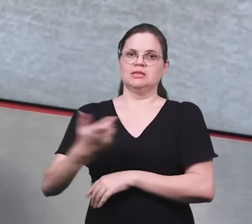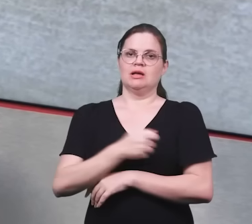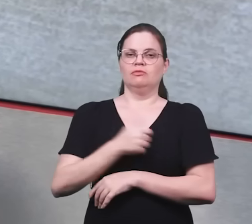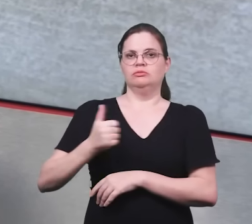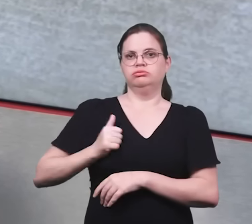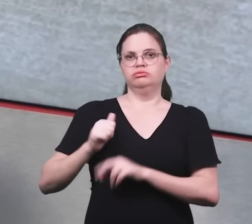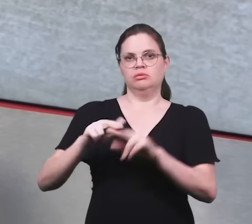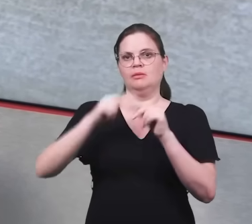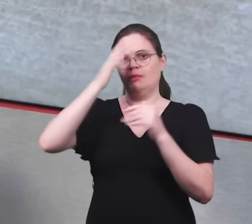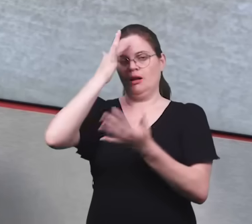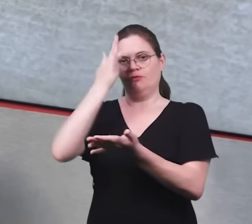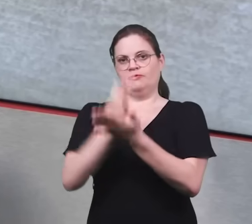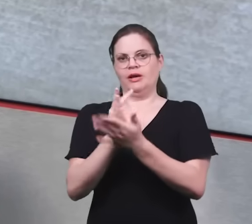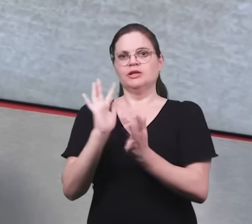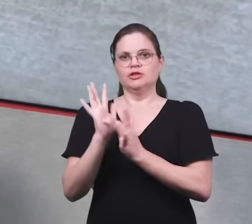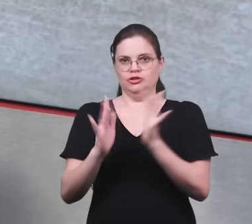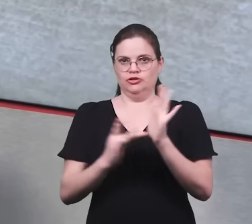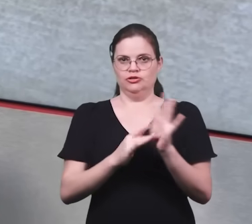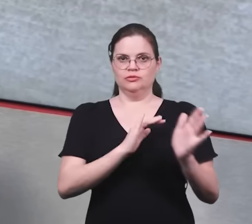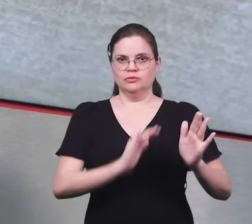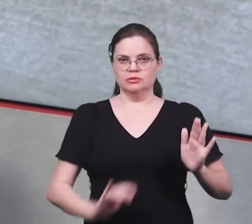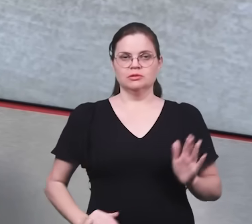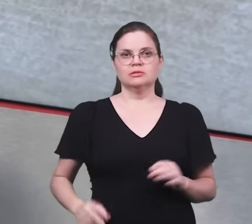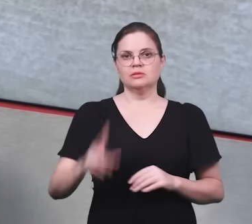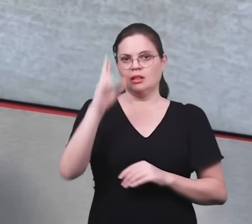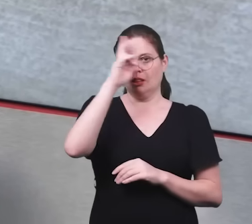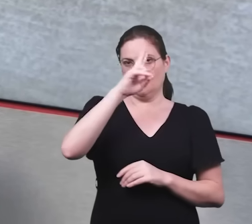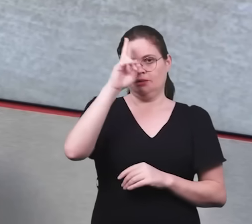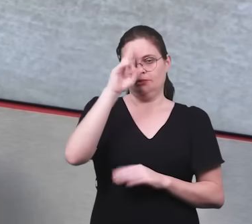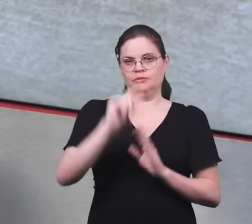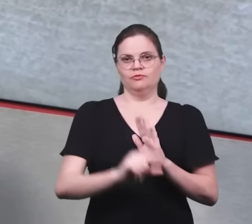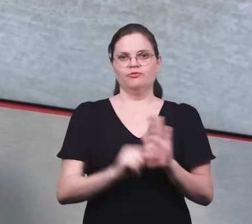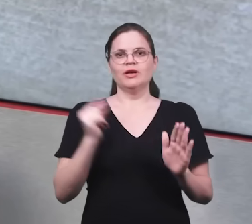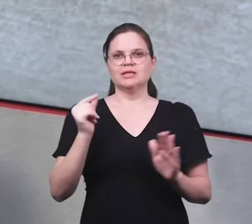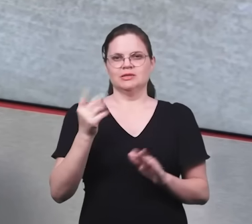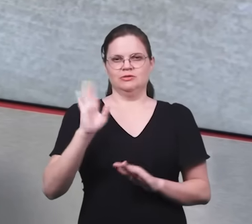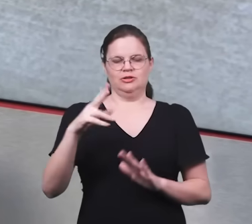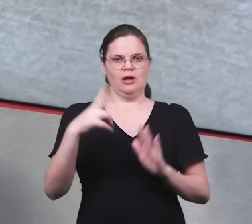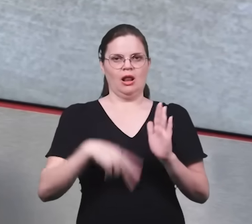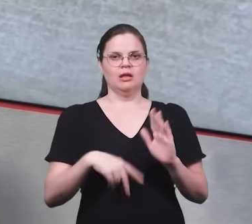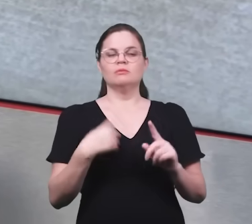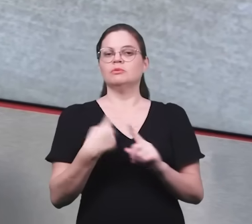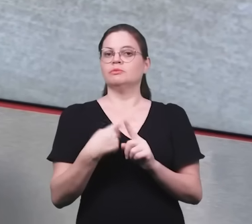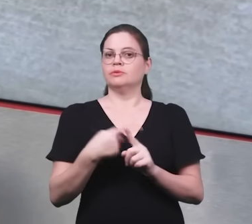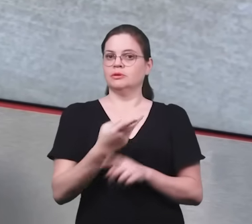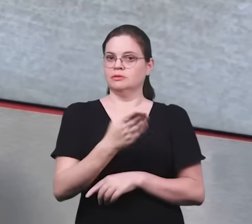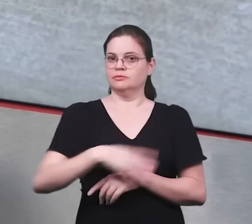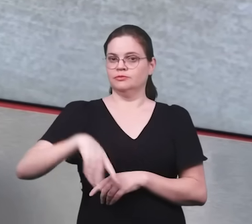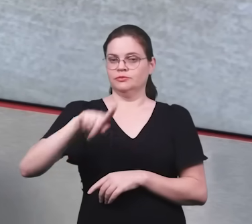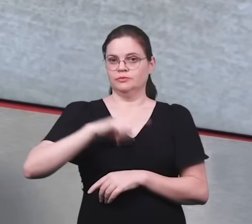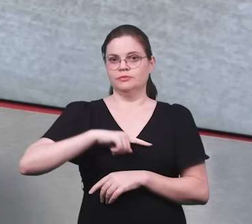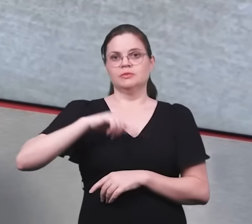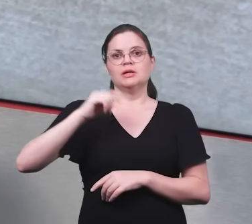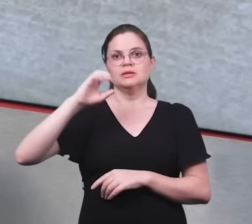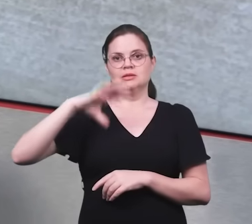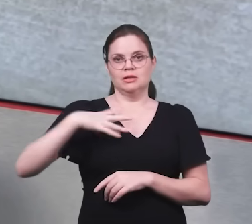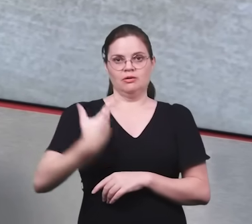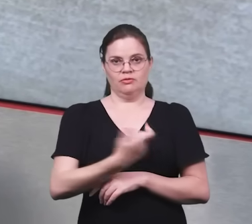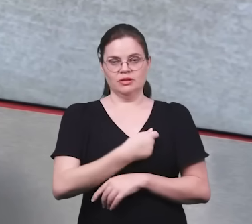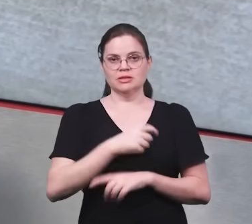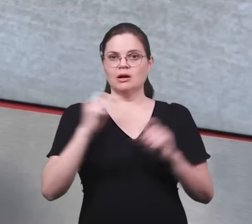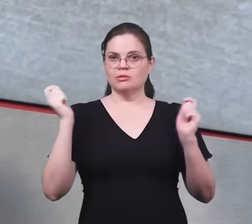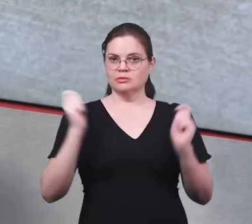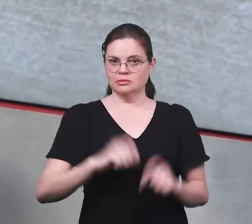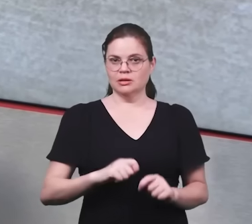justificado pela fé no Senhor Jesus. Lembrando sempre o primeiro versículo que nós lemos: porque pela graça sois salvos